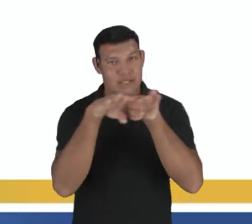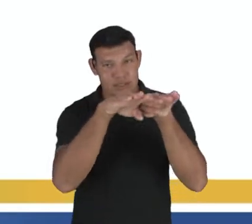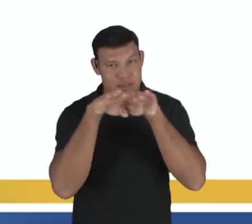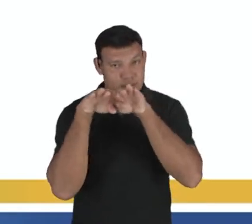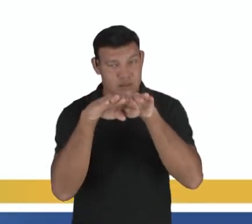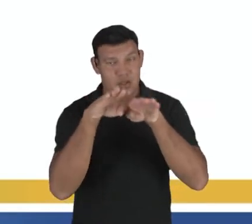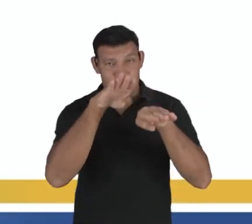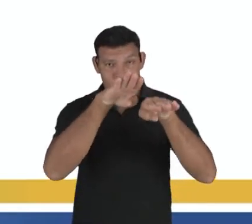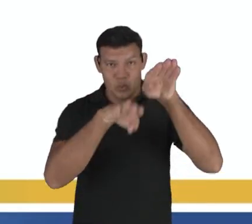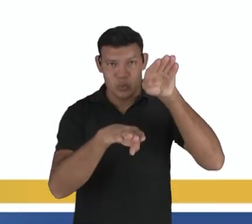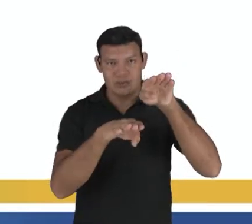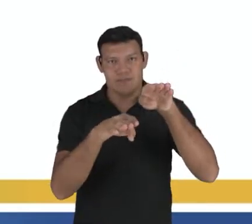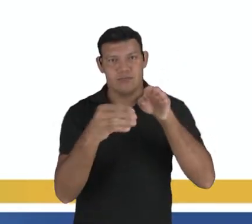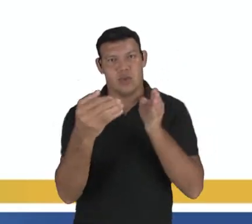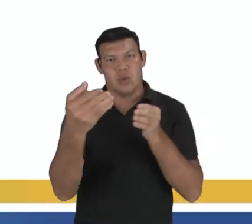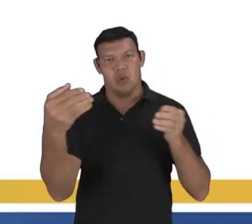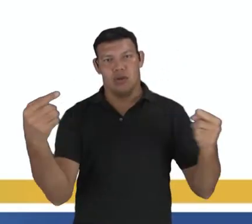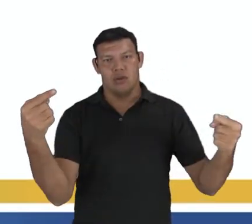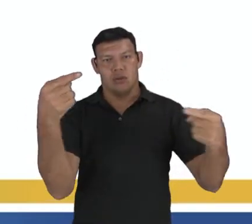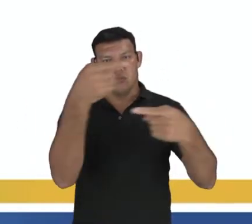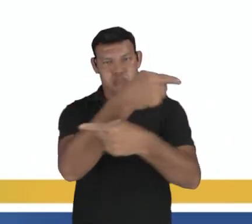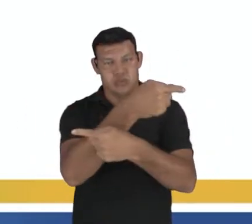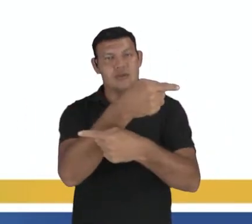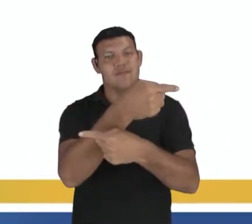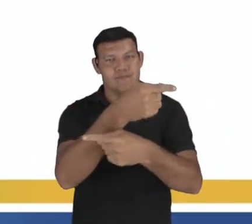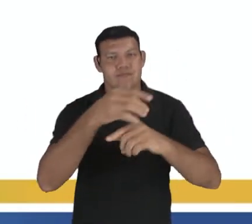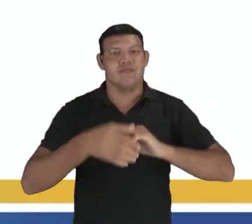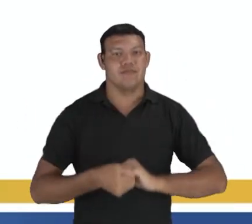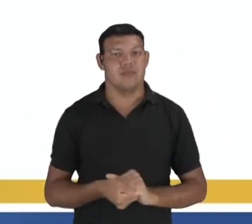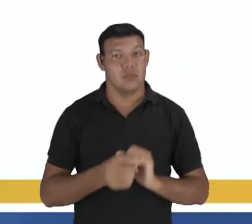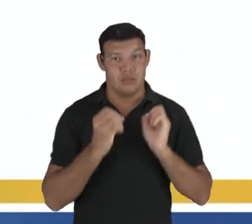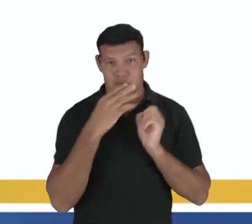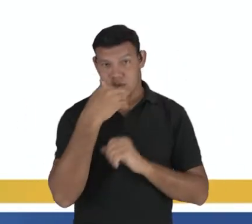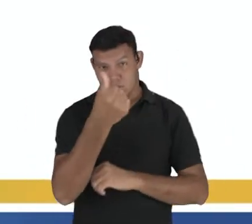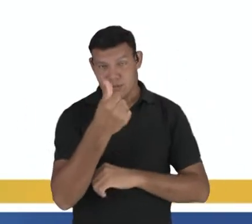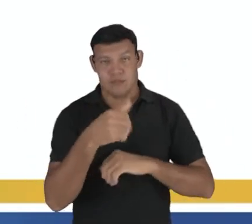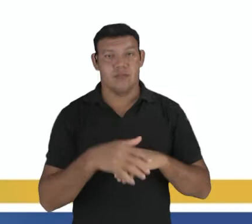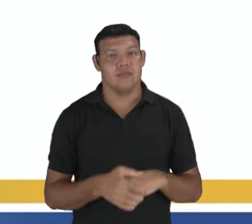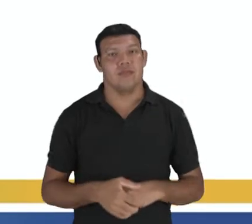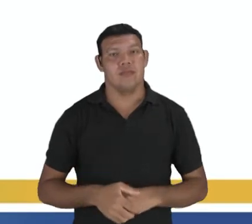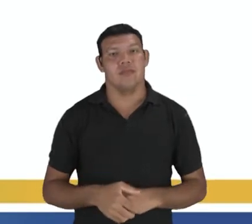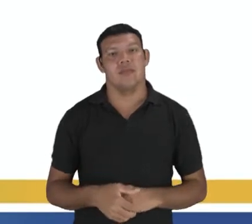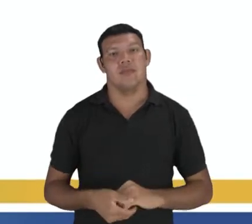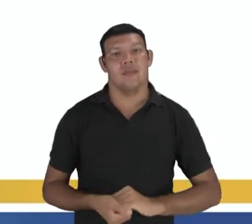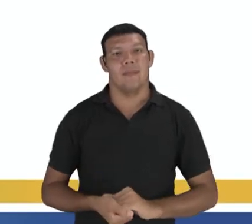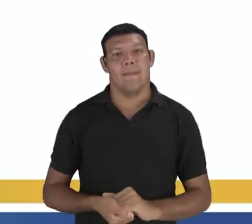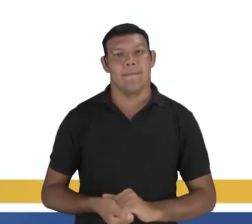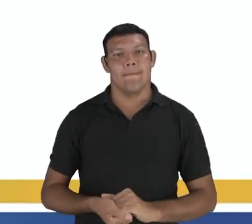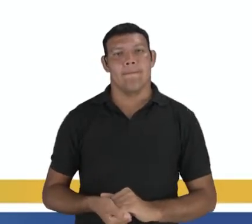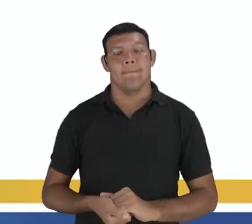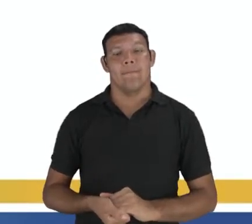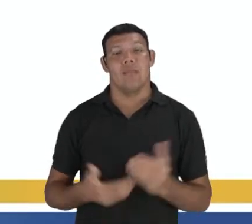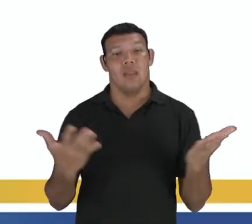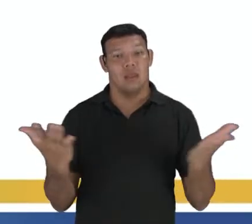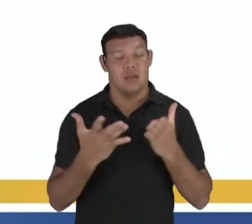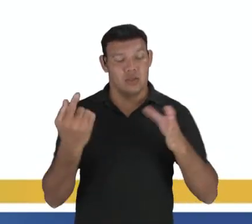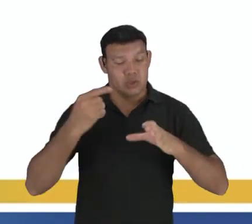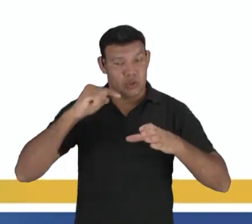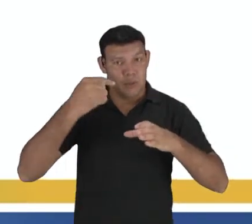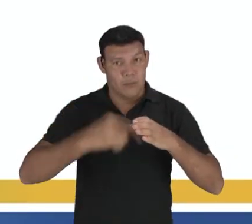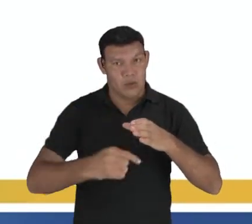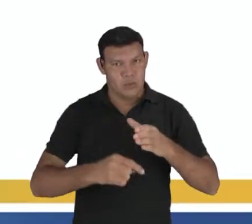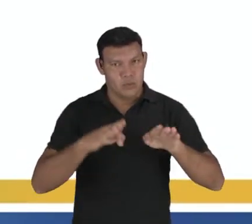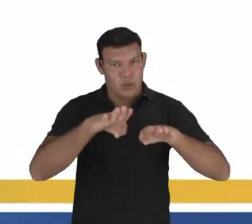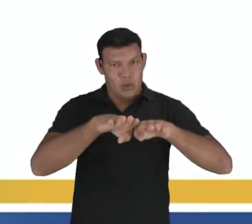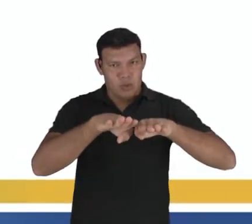vai perceber que elas estão em sentidos contrários. Tudo bem? Então vamos agora aprofundar a